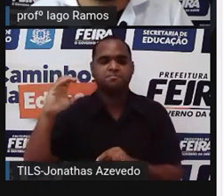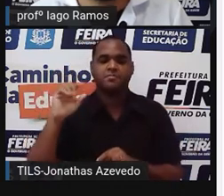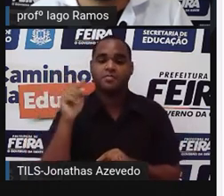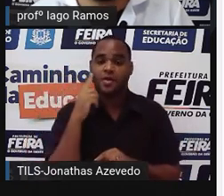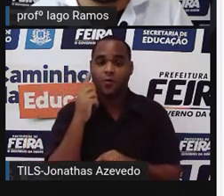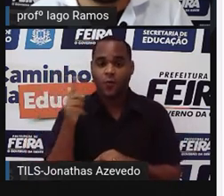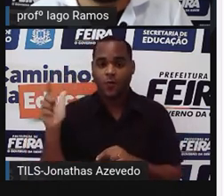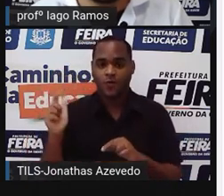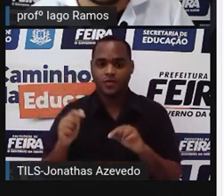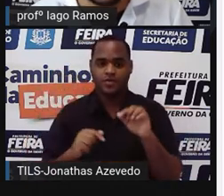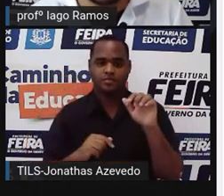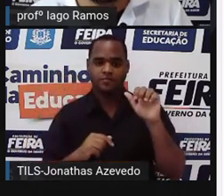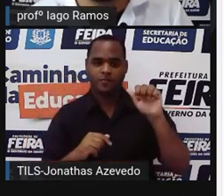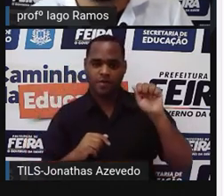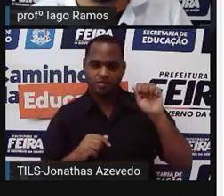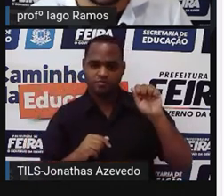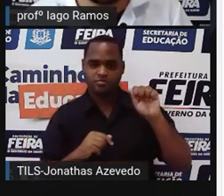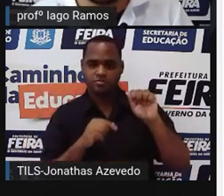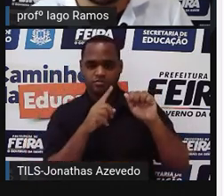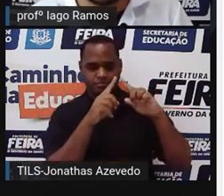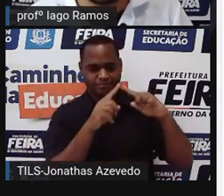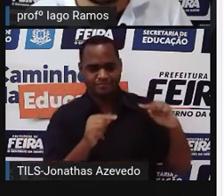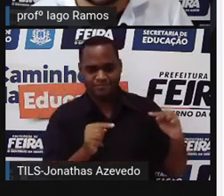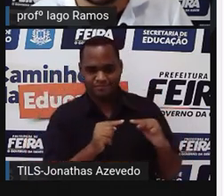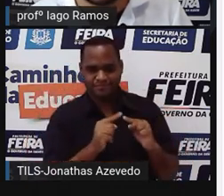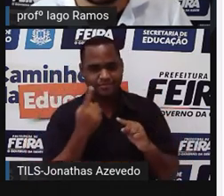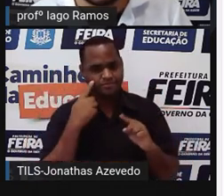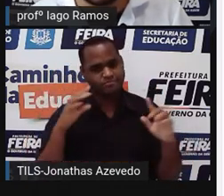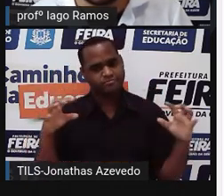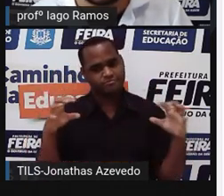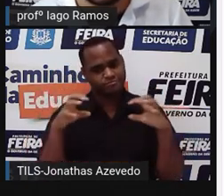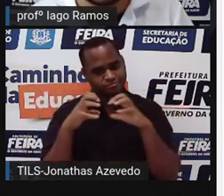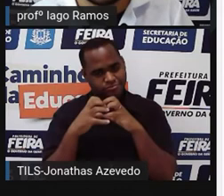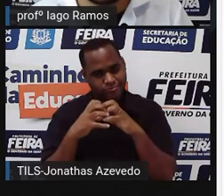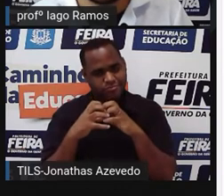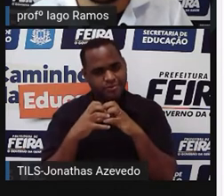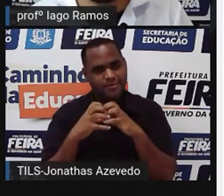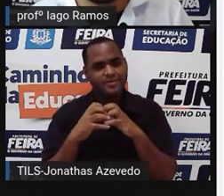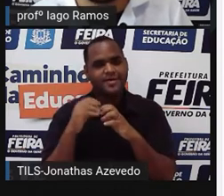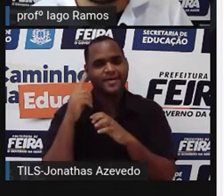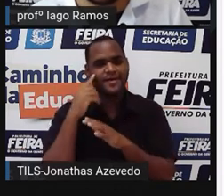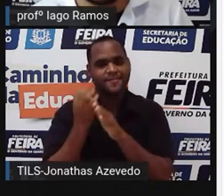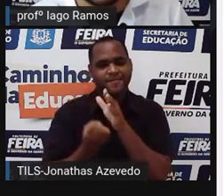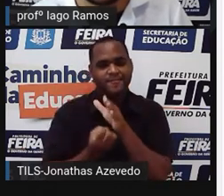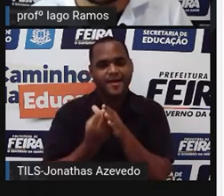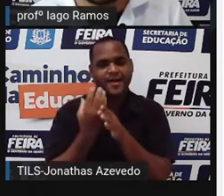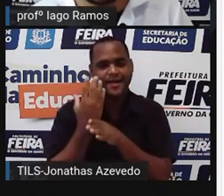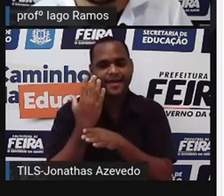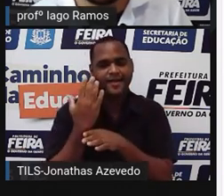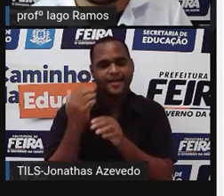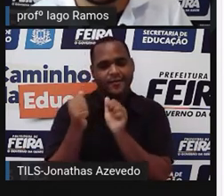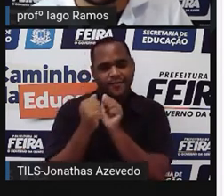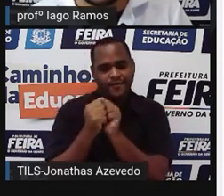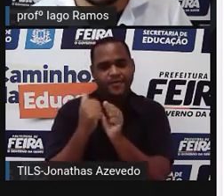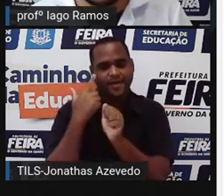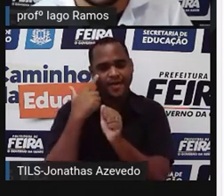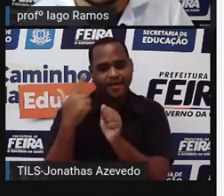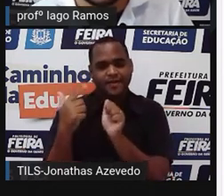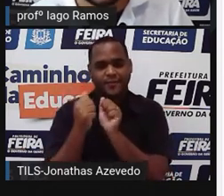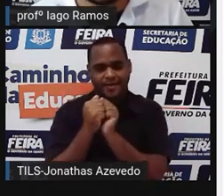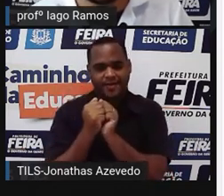o menorzinho, é o A, tá? Porque esse vérticezinho aqui, ó, surgiu desse, que é o A. Então aqui também vai ser o